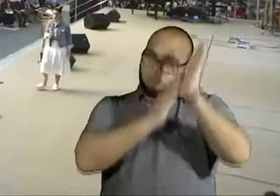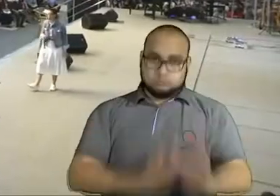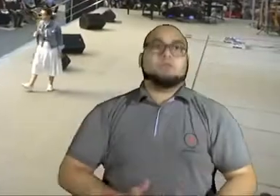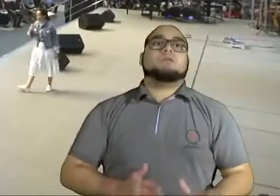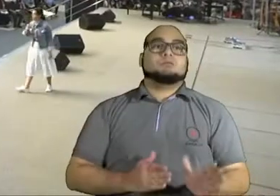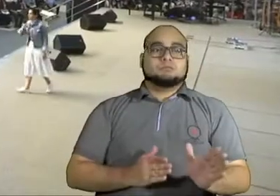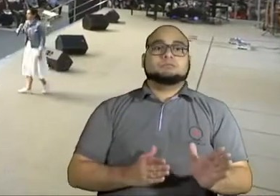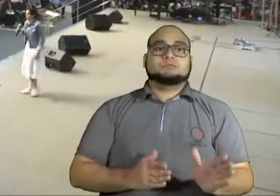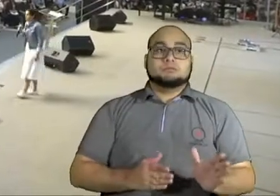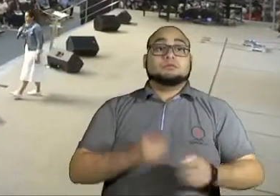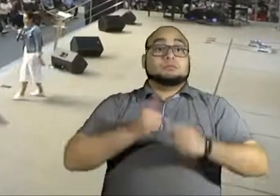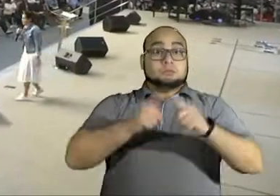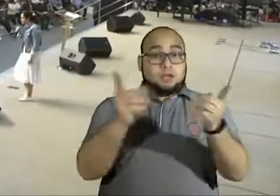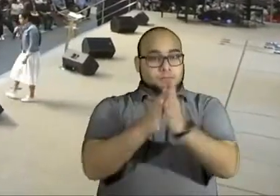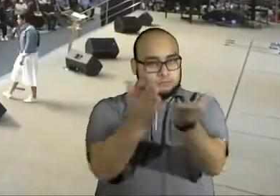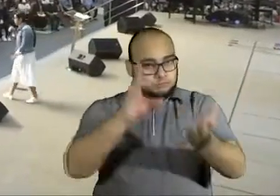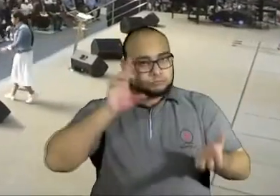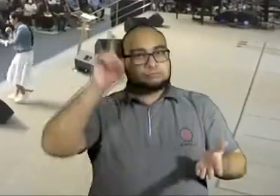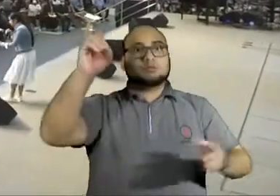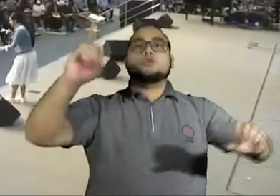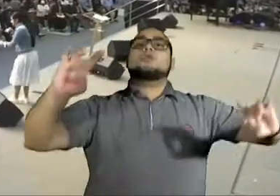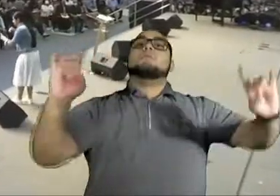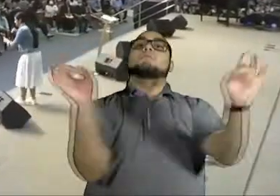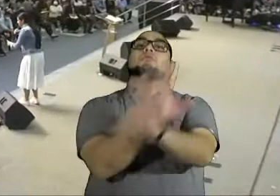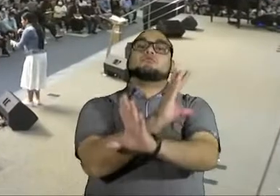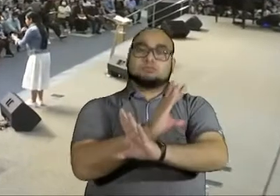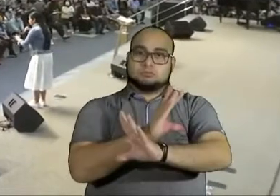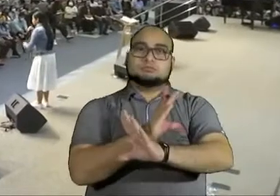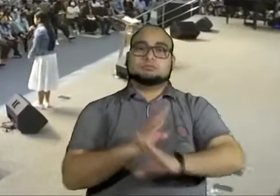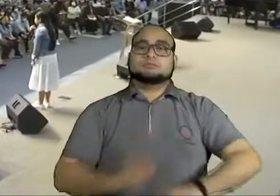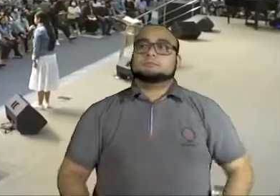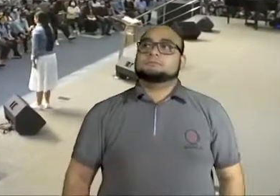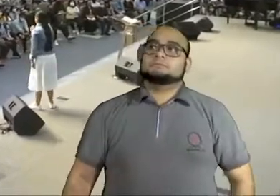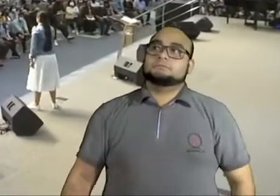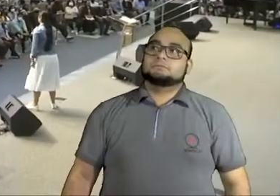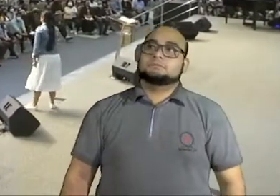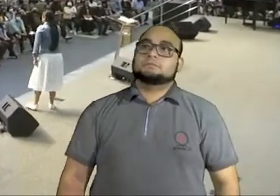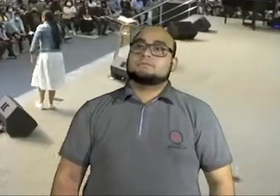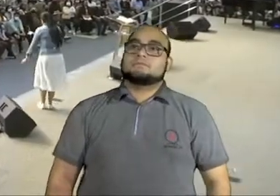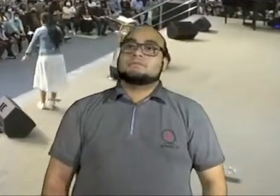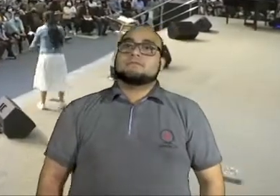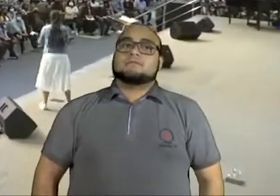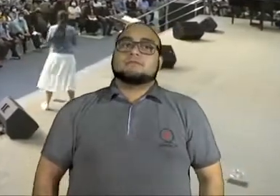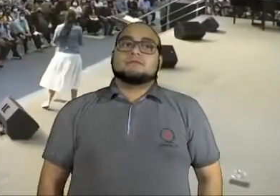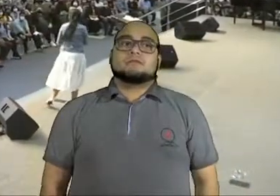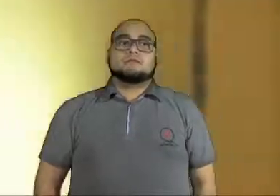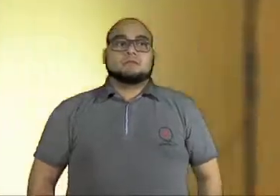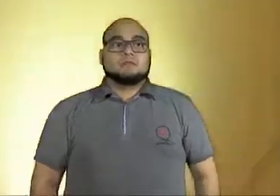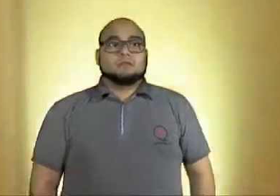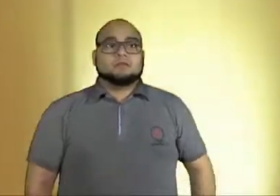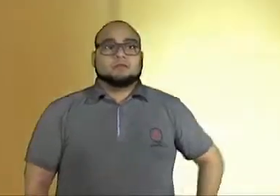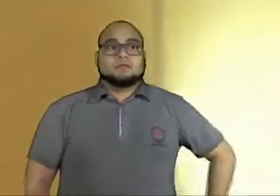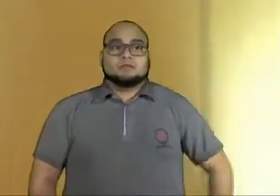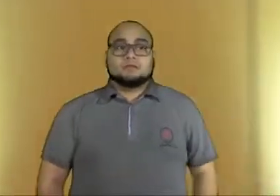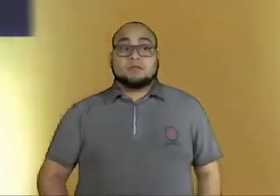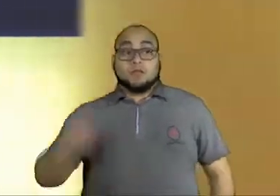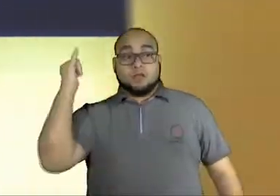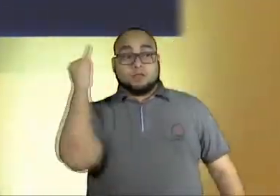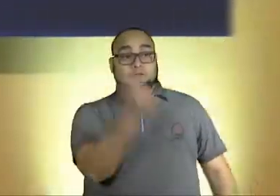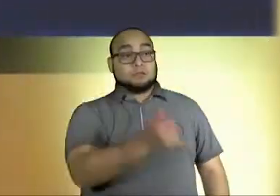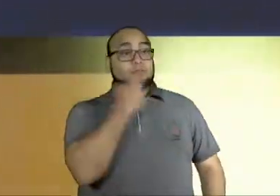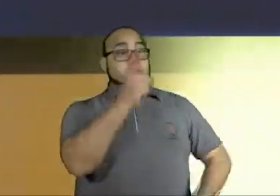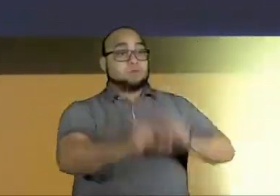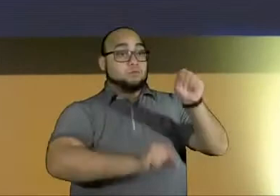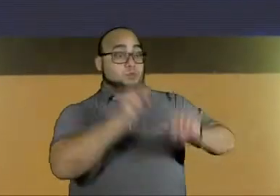bastante. Aí ele diz: diga-lhe assim. E tem dois pontos no texto. Diga-lhe assim: vento dos